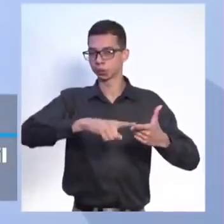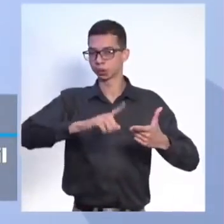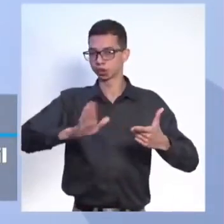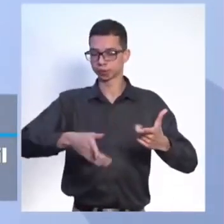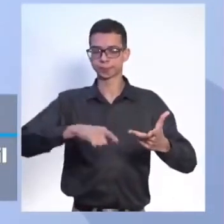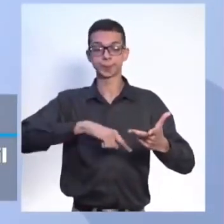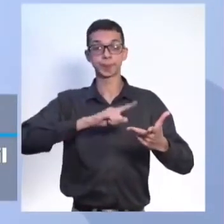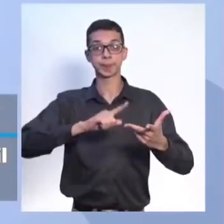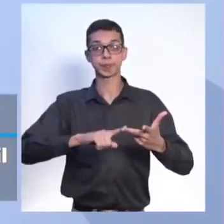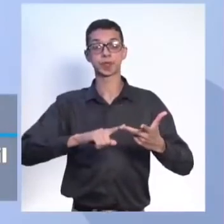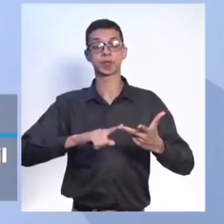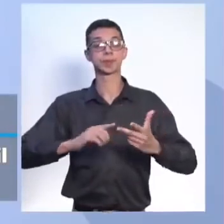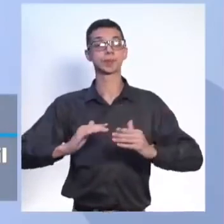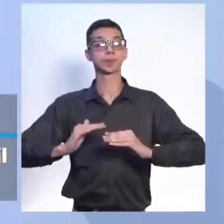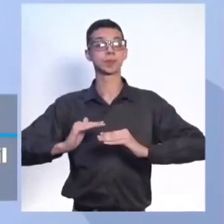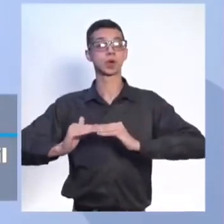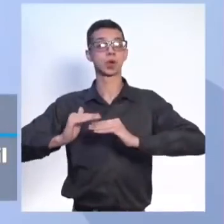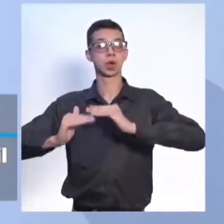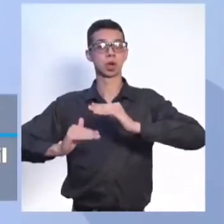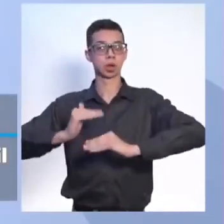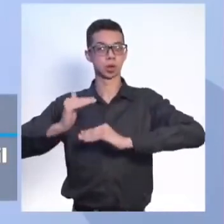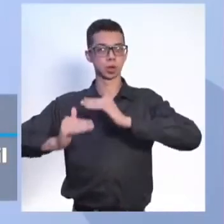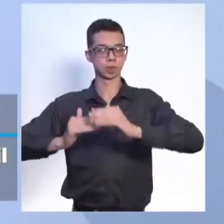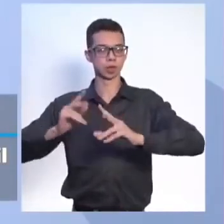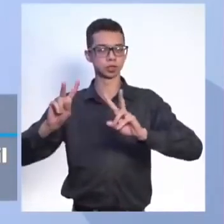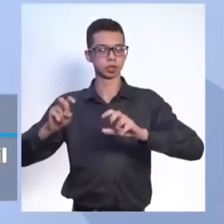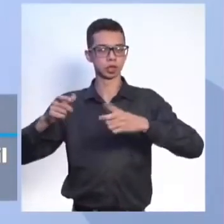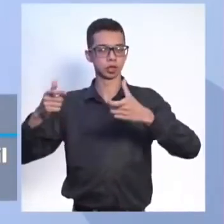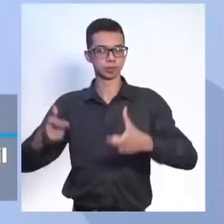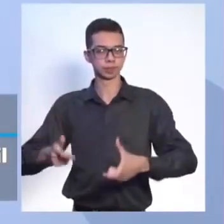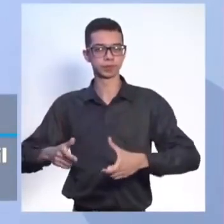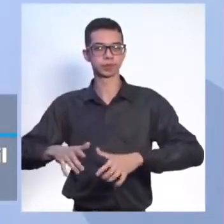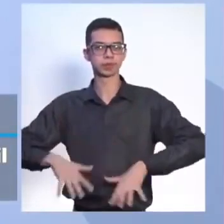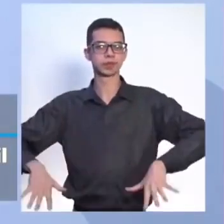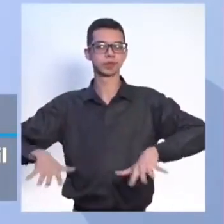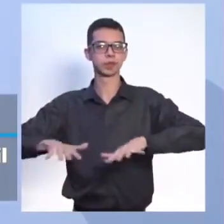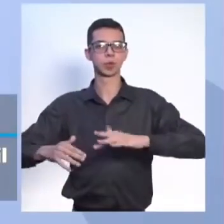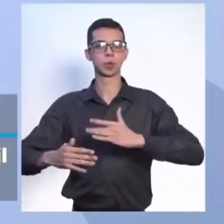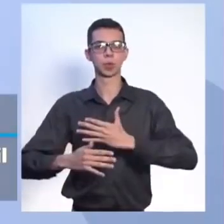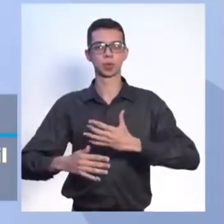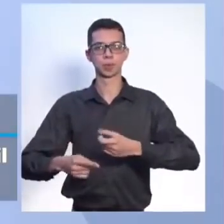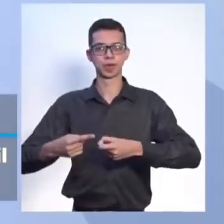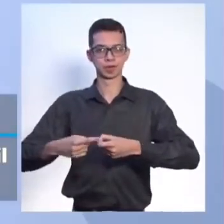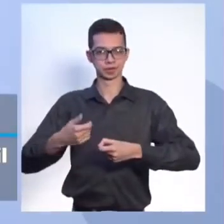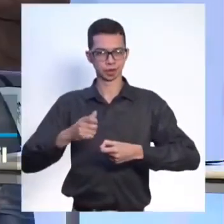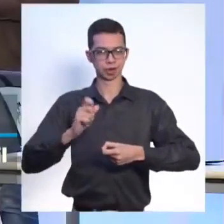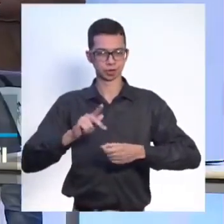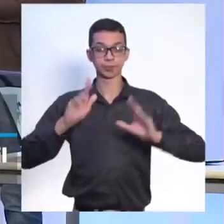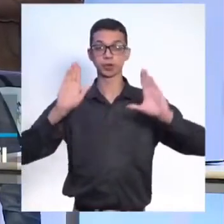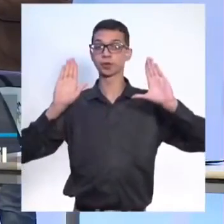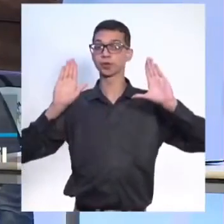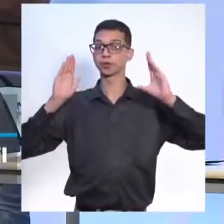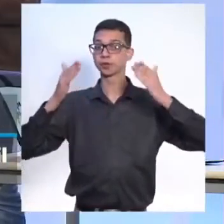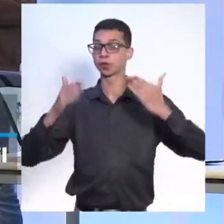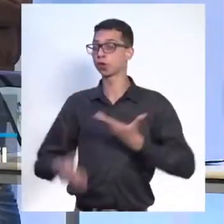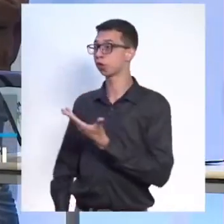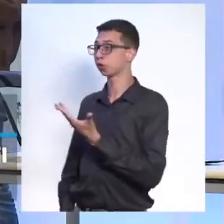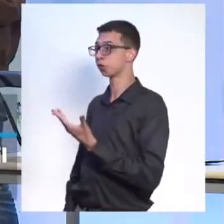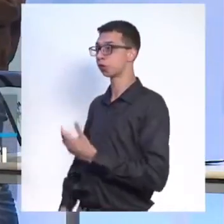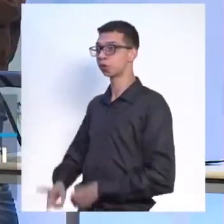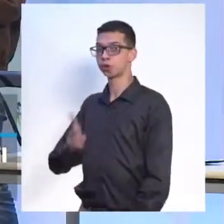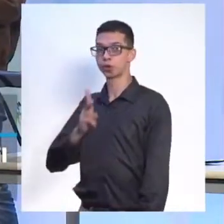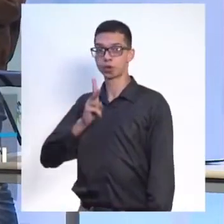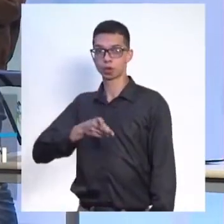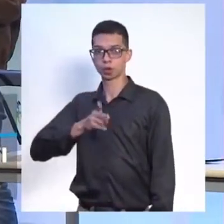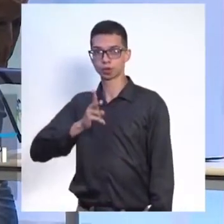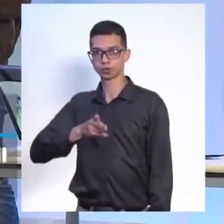ponto de vista urbano, ok? Vamos então focar aqui na lousa e vamos dar continuidade